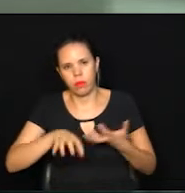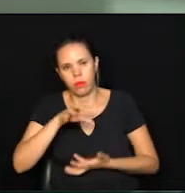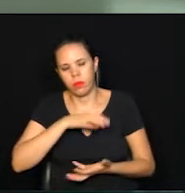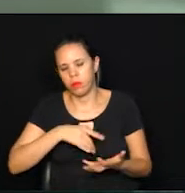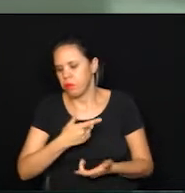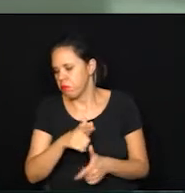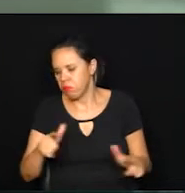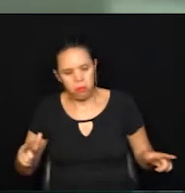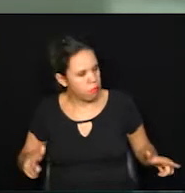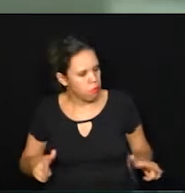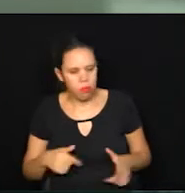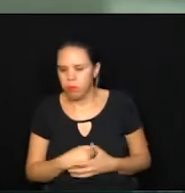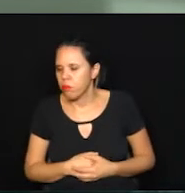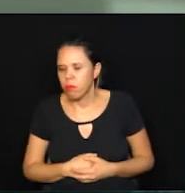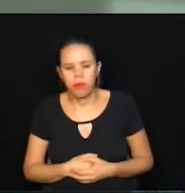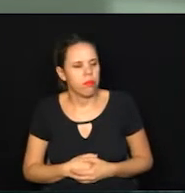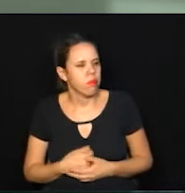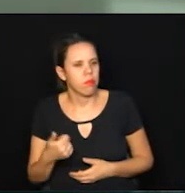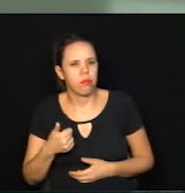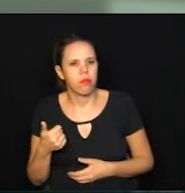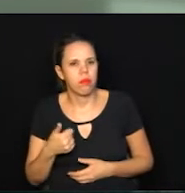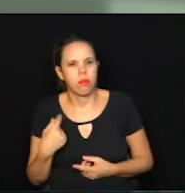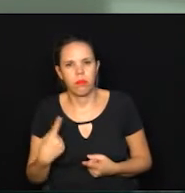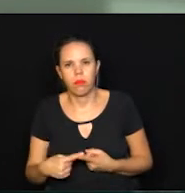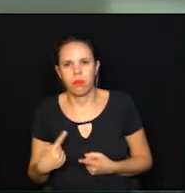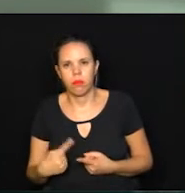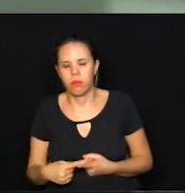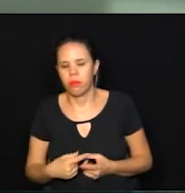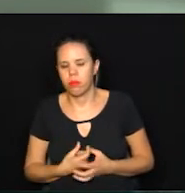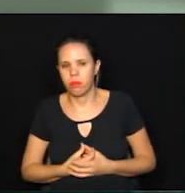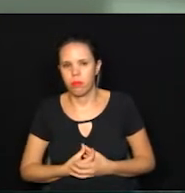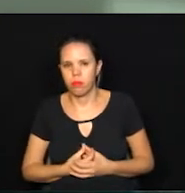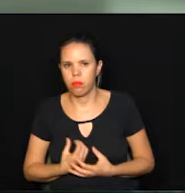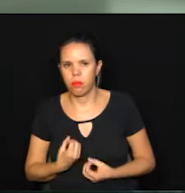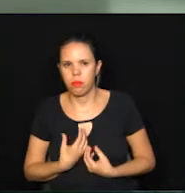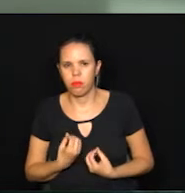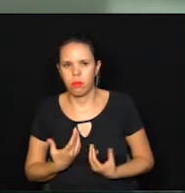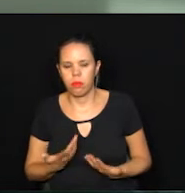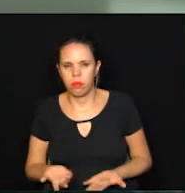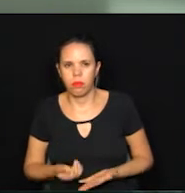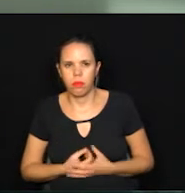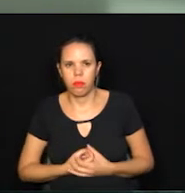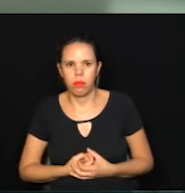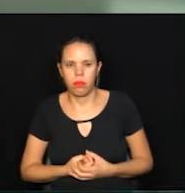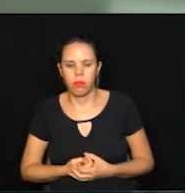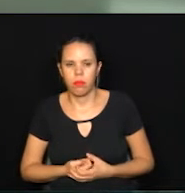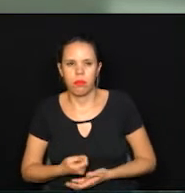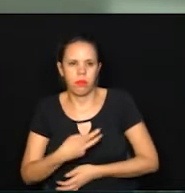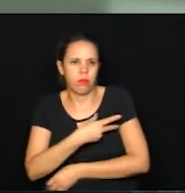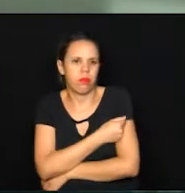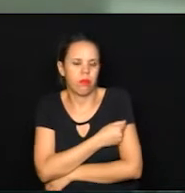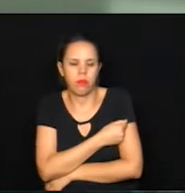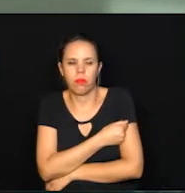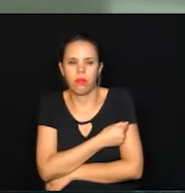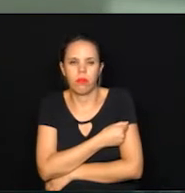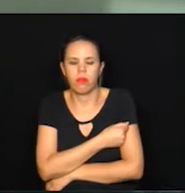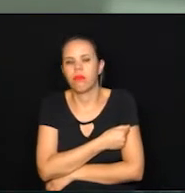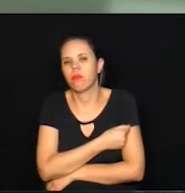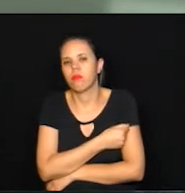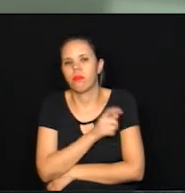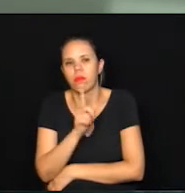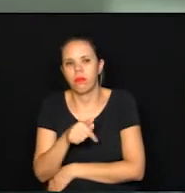já não existe mais. Primeiro porque, dado que a vacina mais aplicada